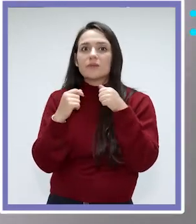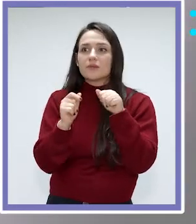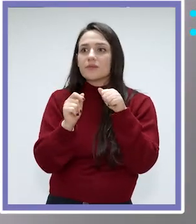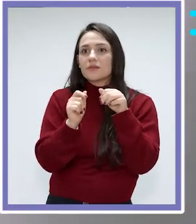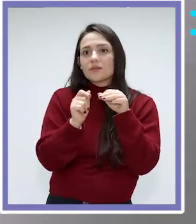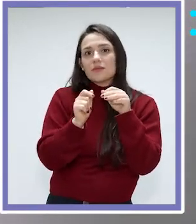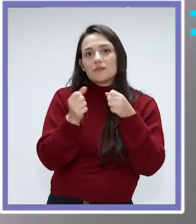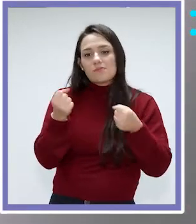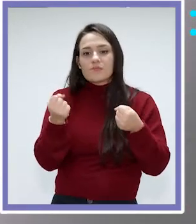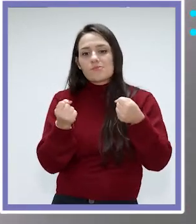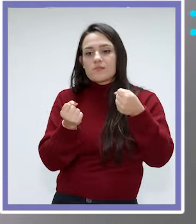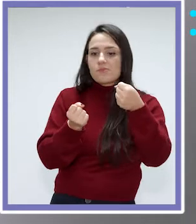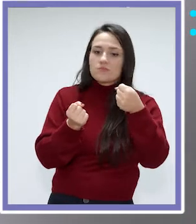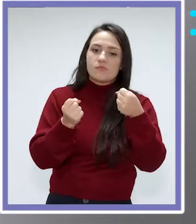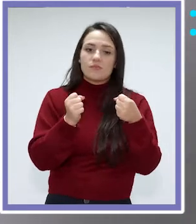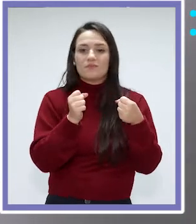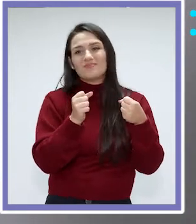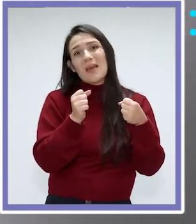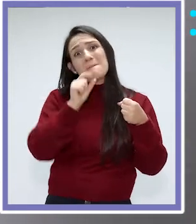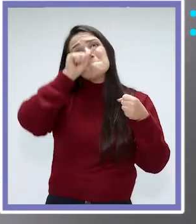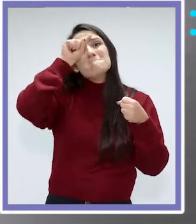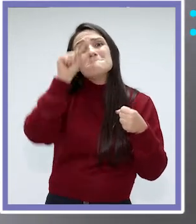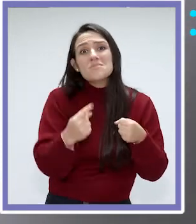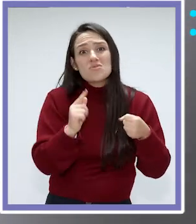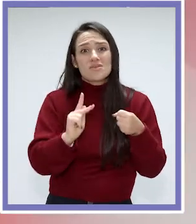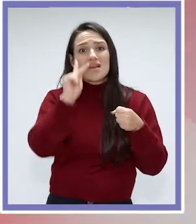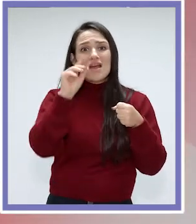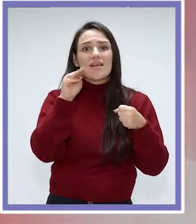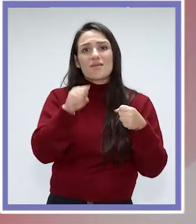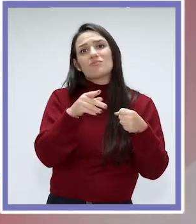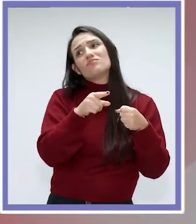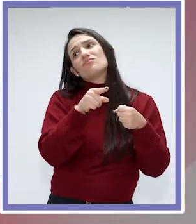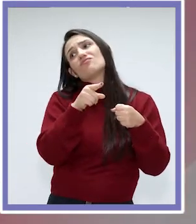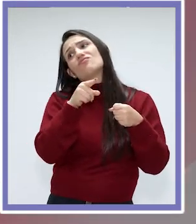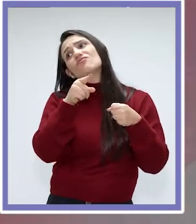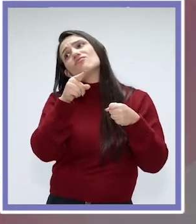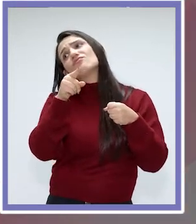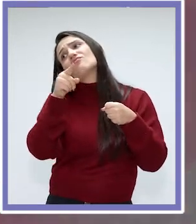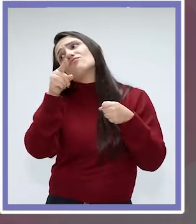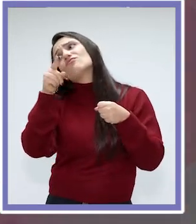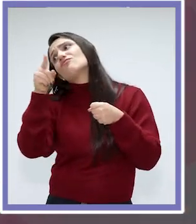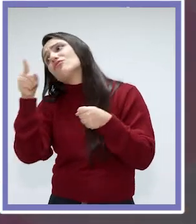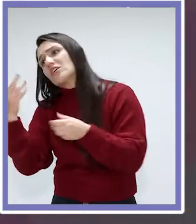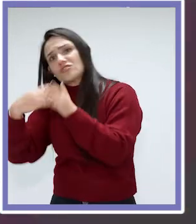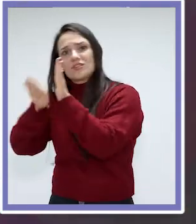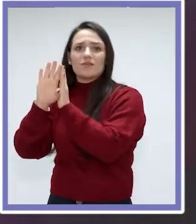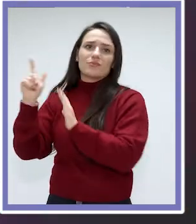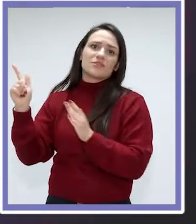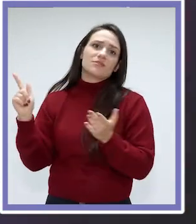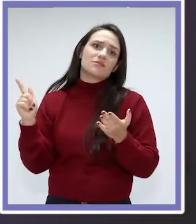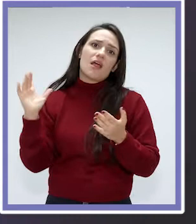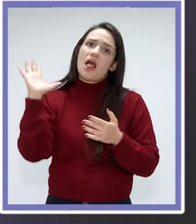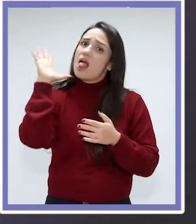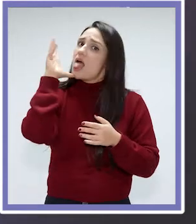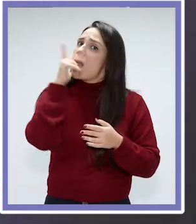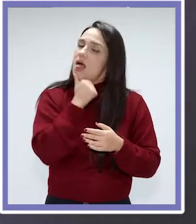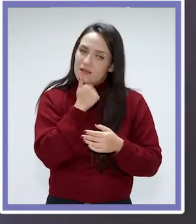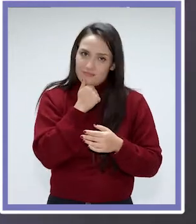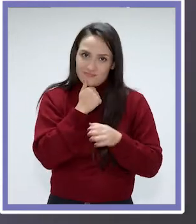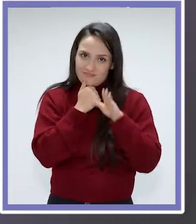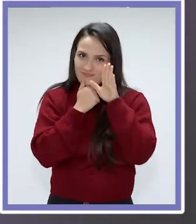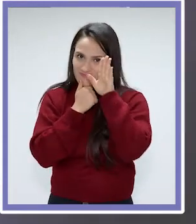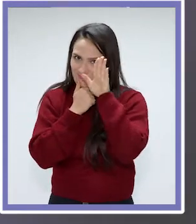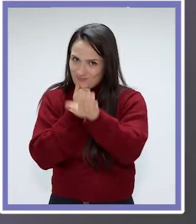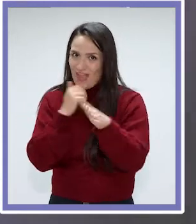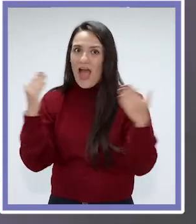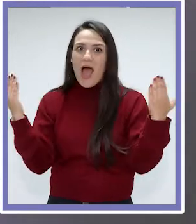chegar em Campo Grande. Então, com a rota bioceânica, que a gente sai escoando pelo Porto Murtinho, vai haver uma redução